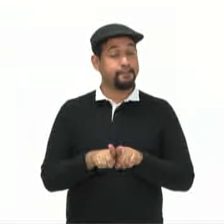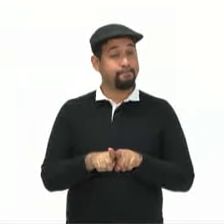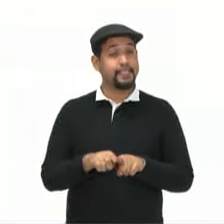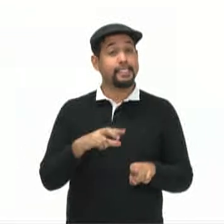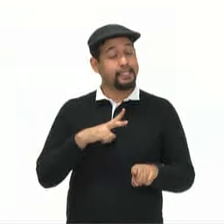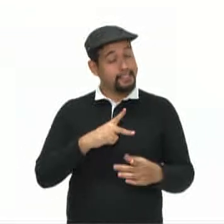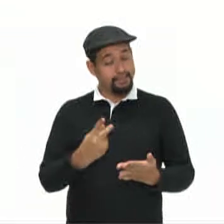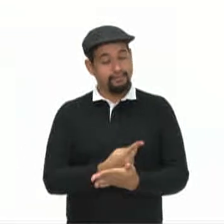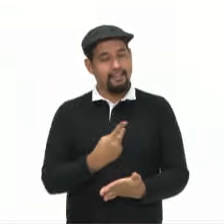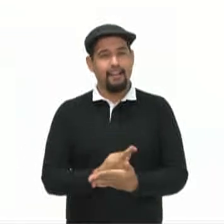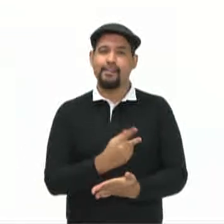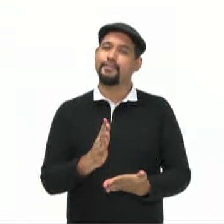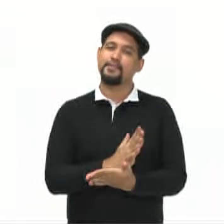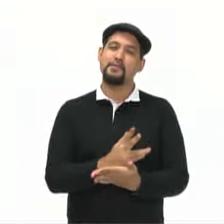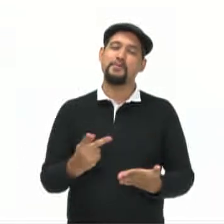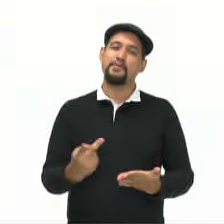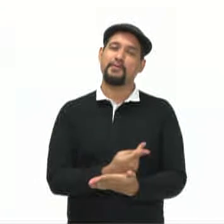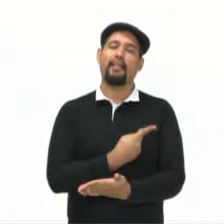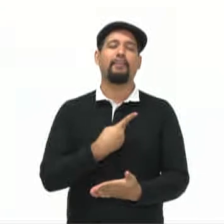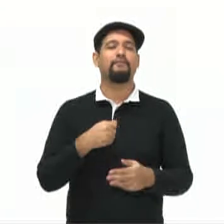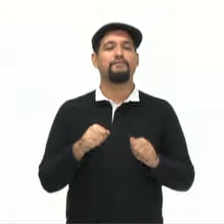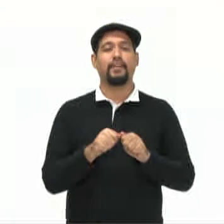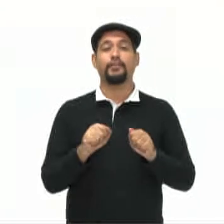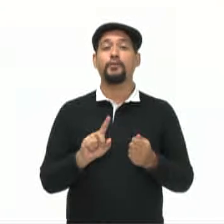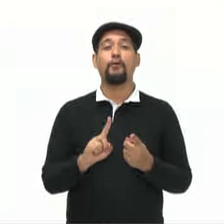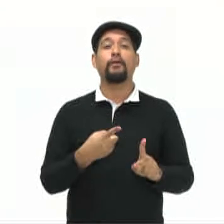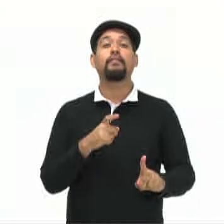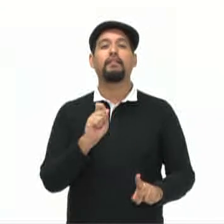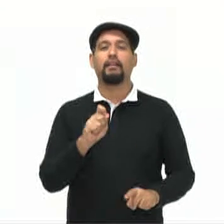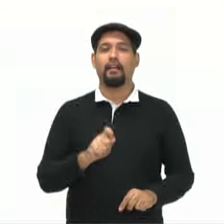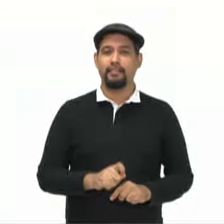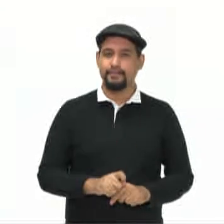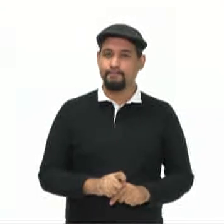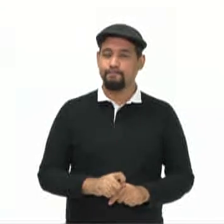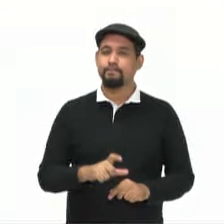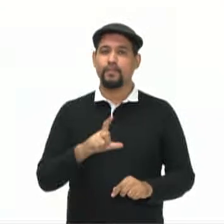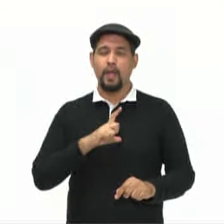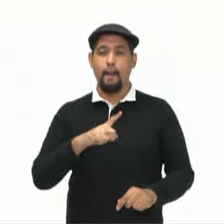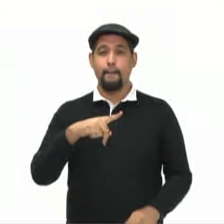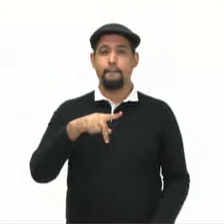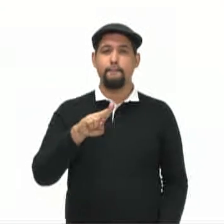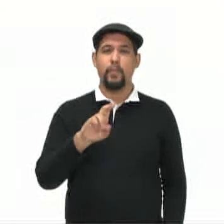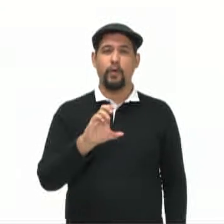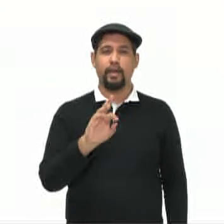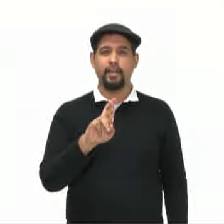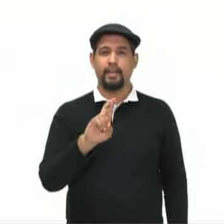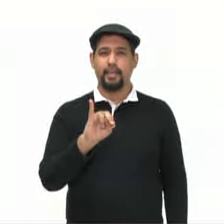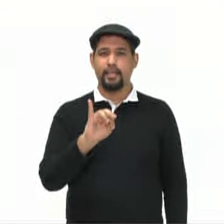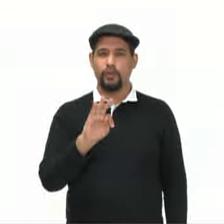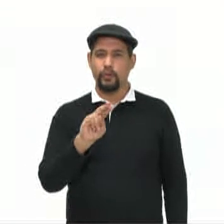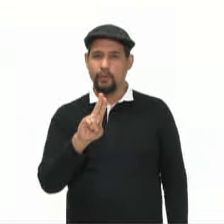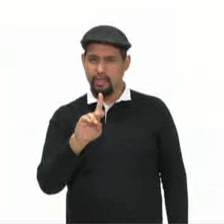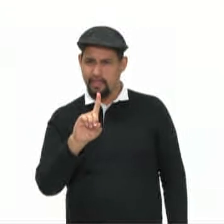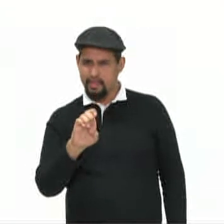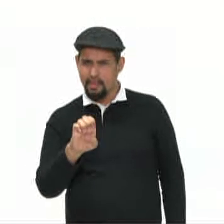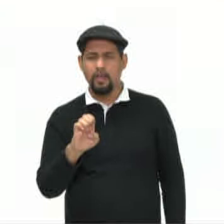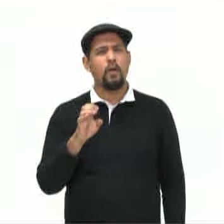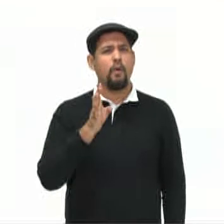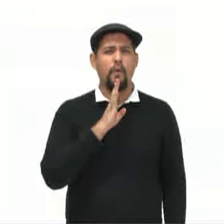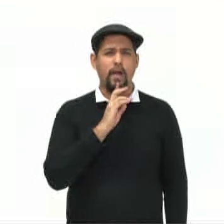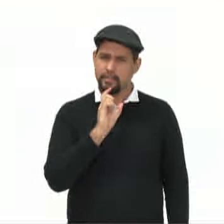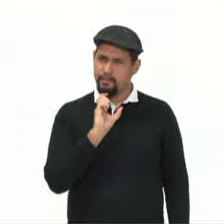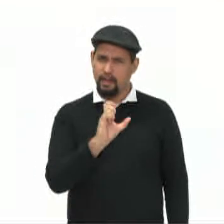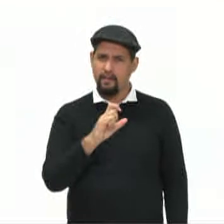penitenciar dos abusos que tenho praticado contra a sua pulcritude. Sabem qual o superlativo de